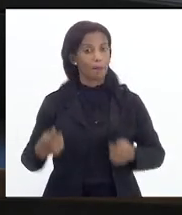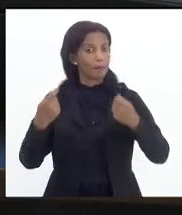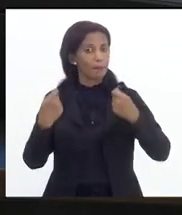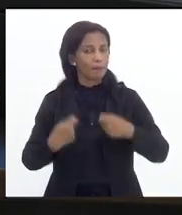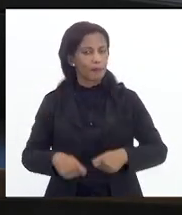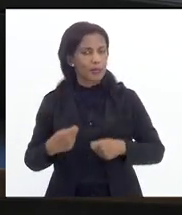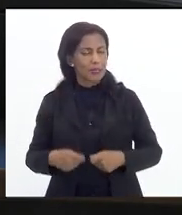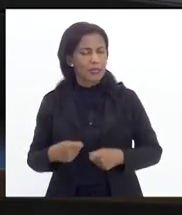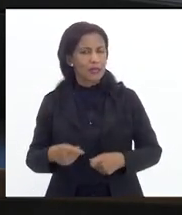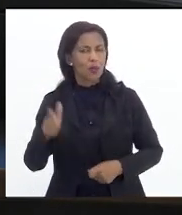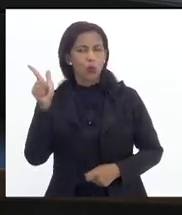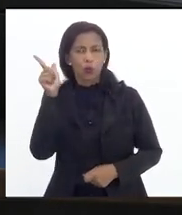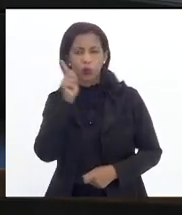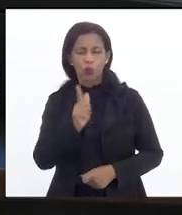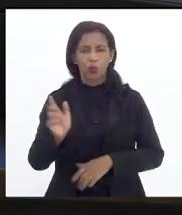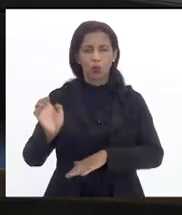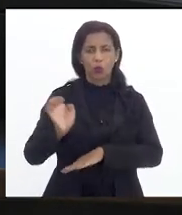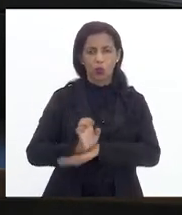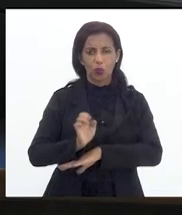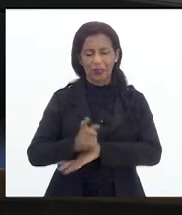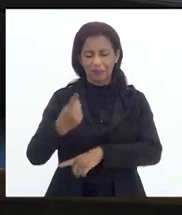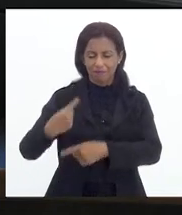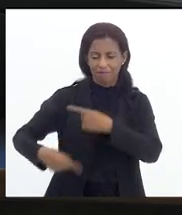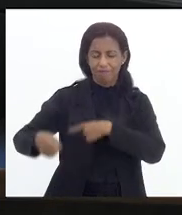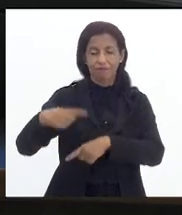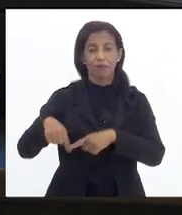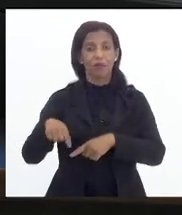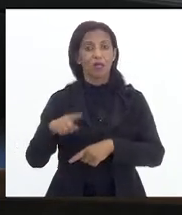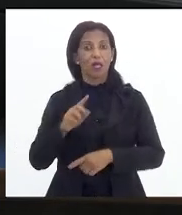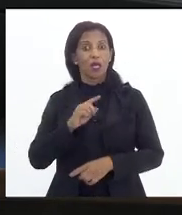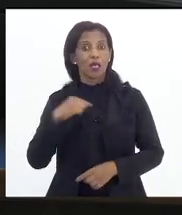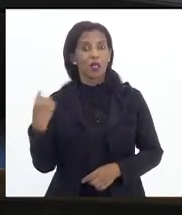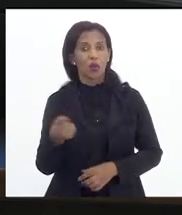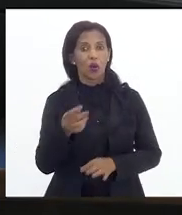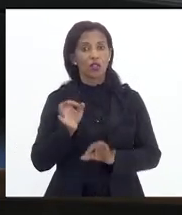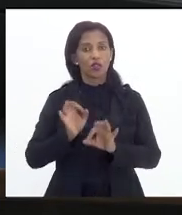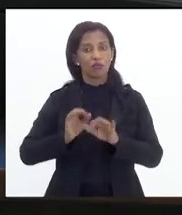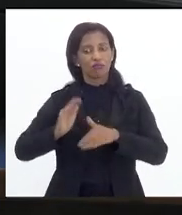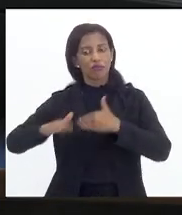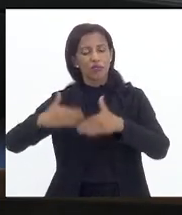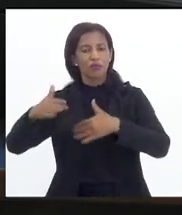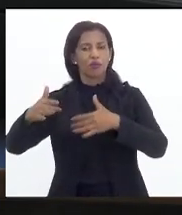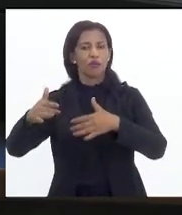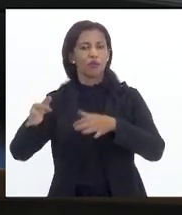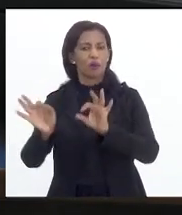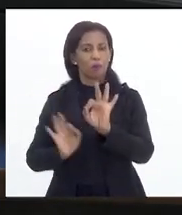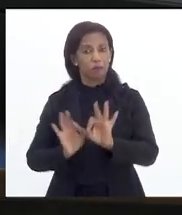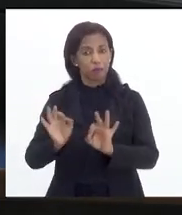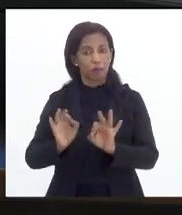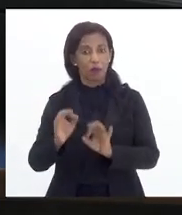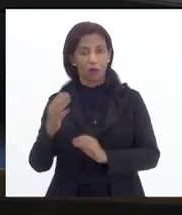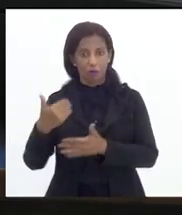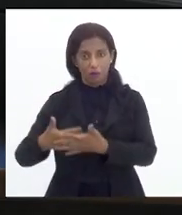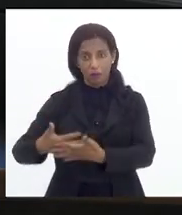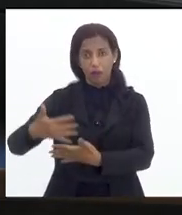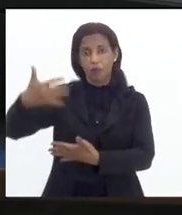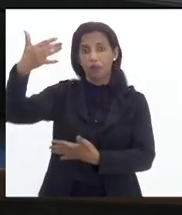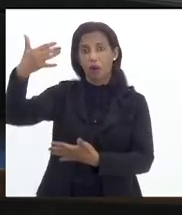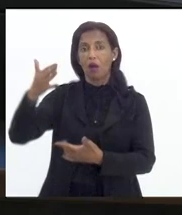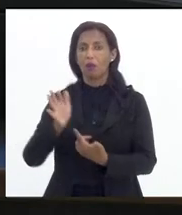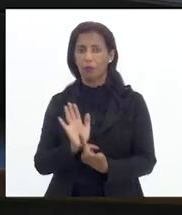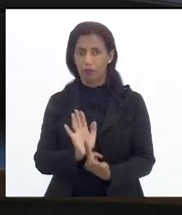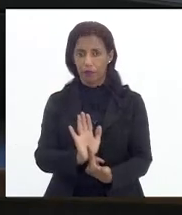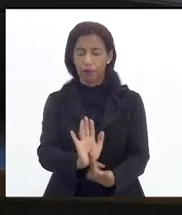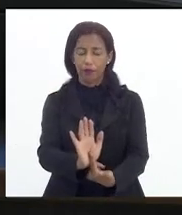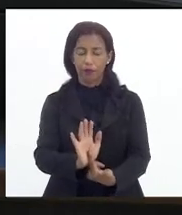preciso se recuperar o estado e nós desenvolvemos um modelo econométrico que nos slides mais à frente nós vamos